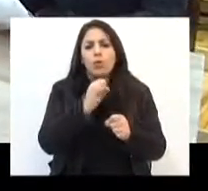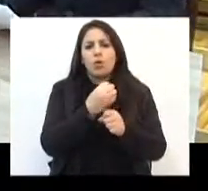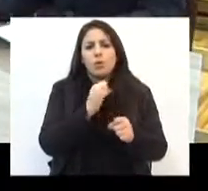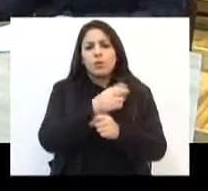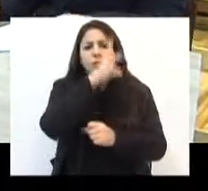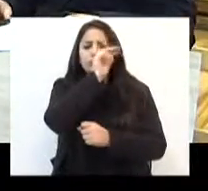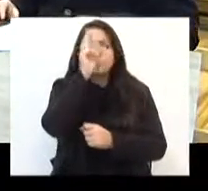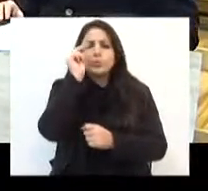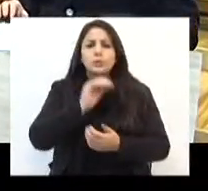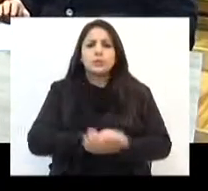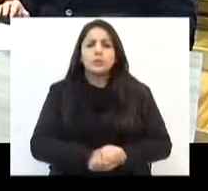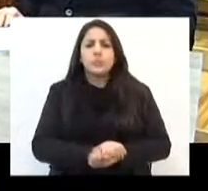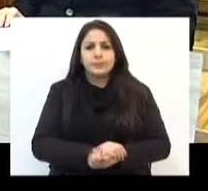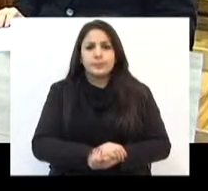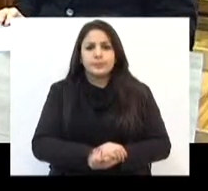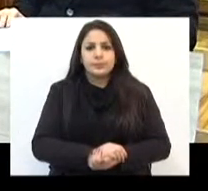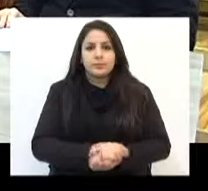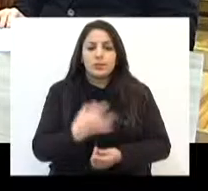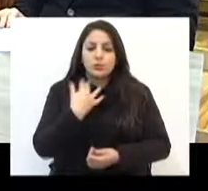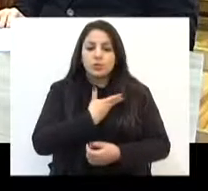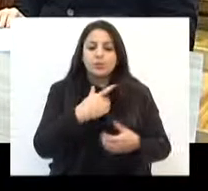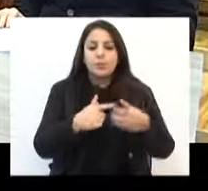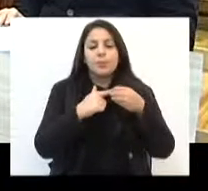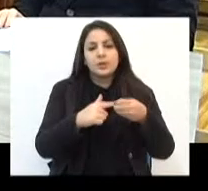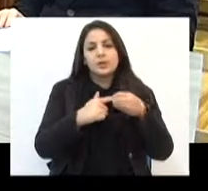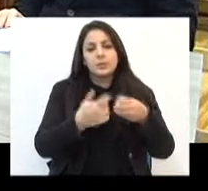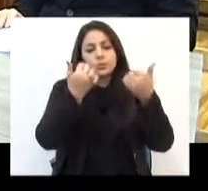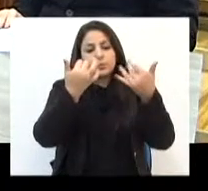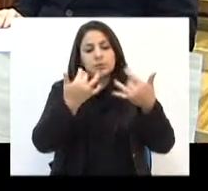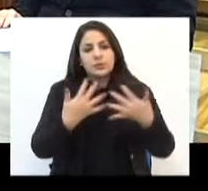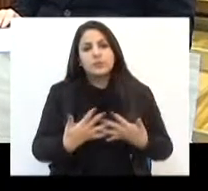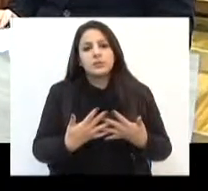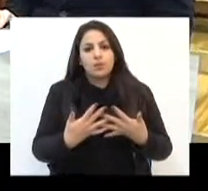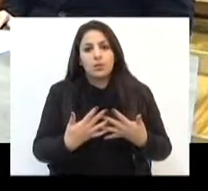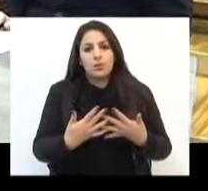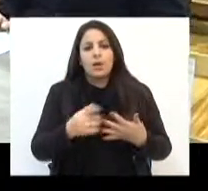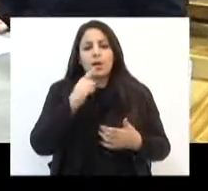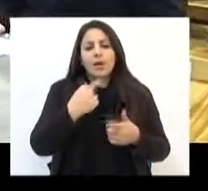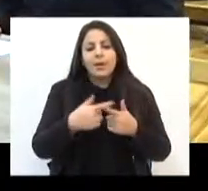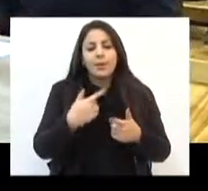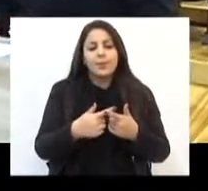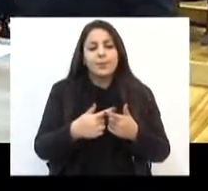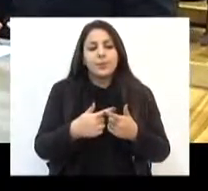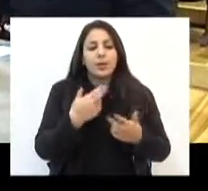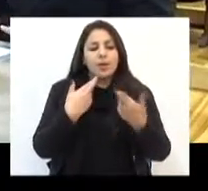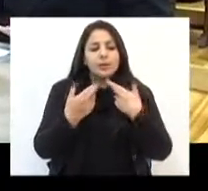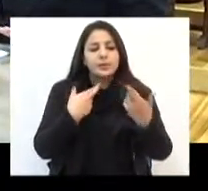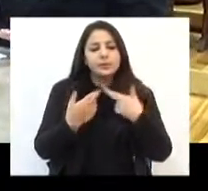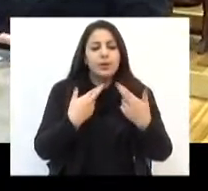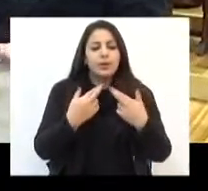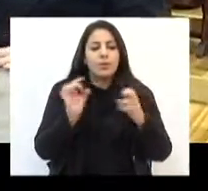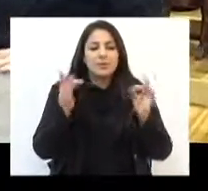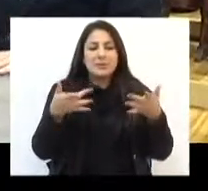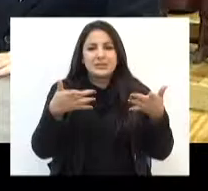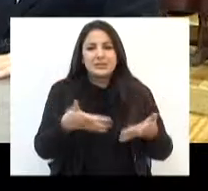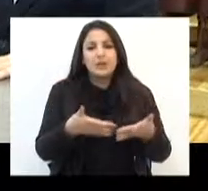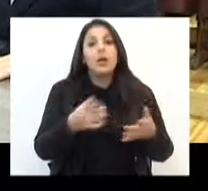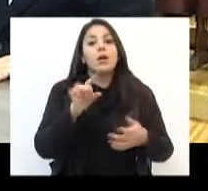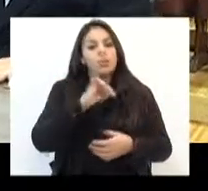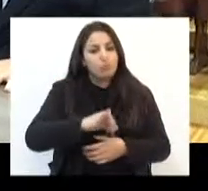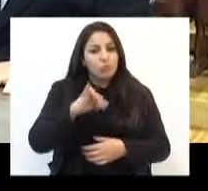dessa parada, aquele paciente que tiver deficiência visual. Então, a nossa ideia é a proteção da pessoa